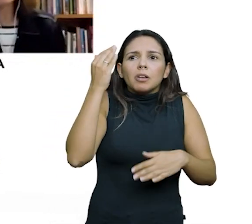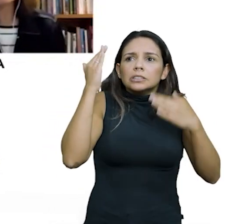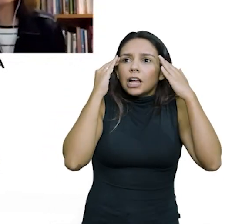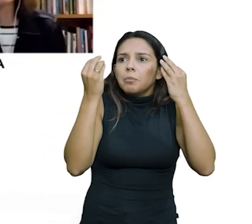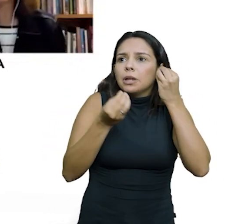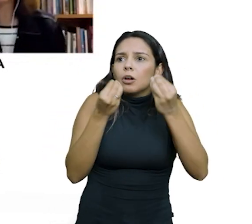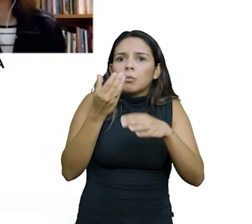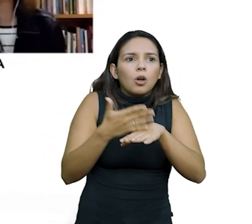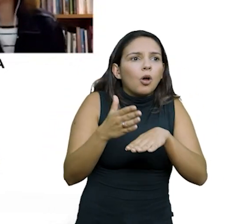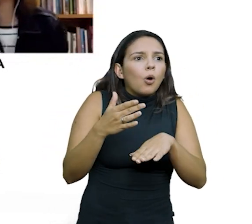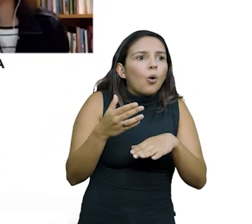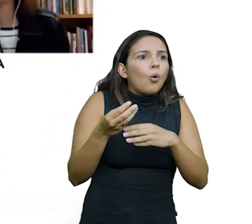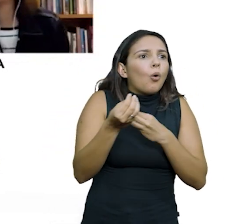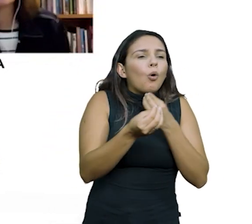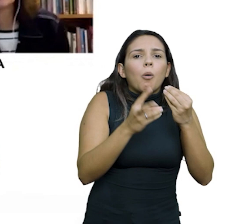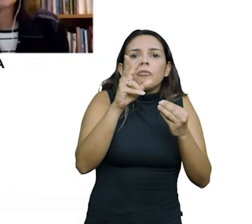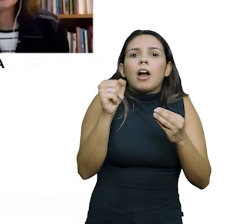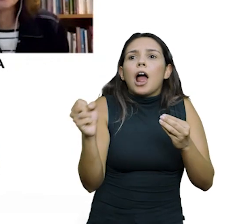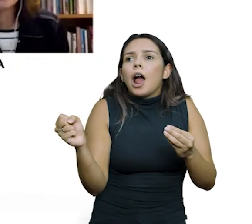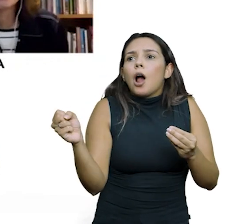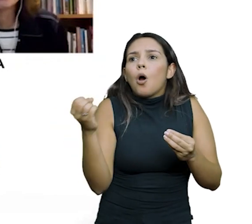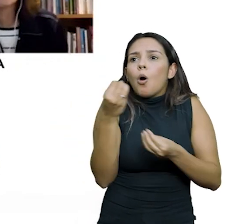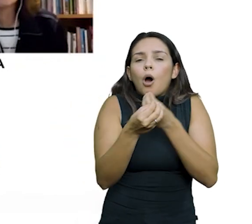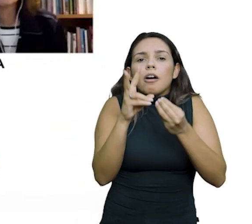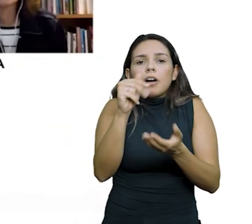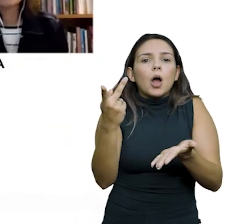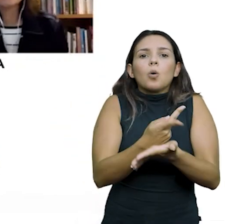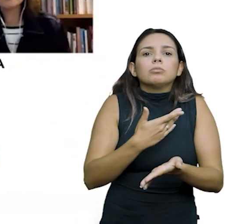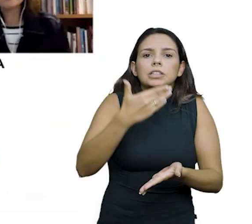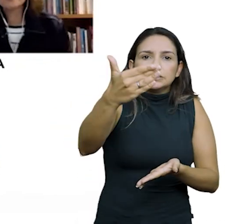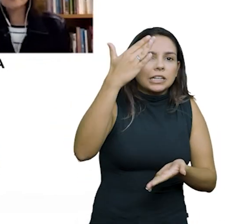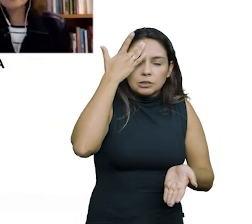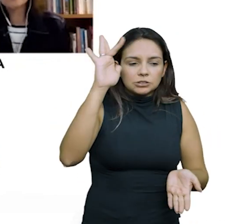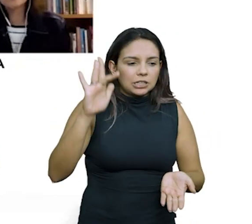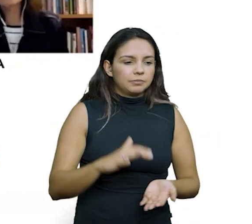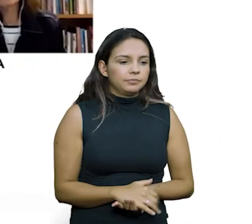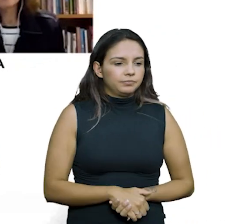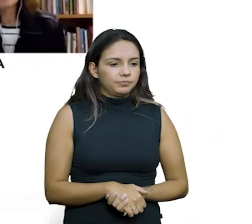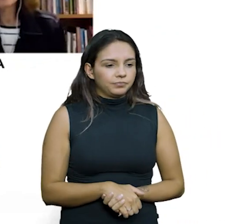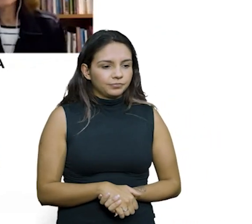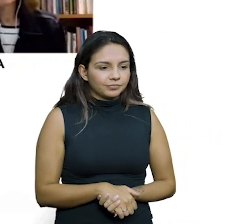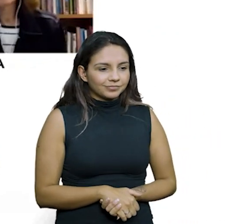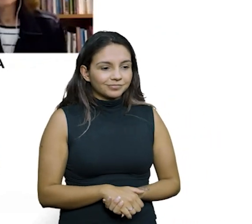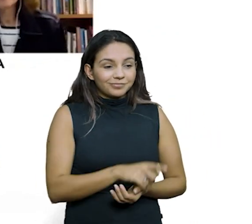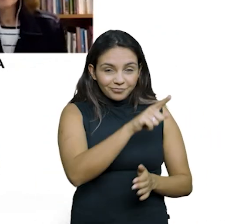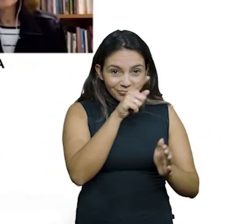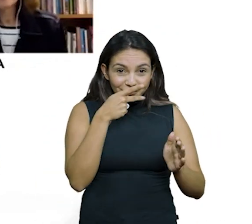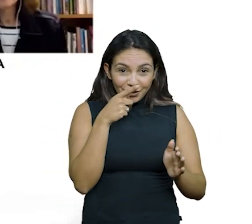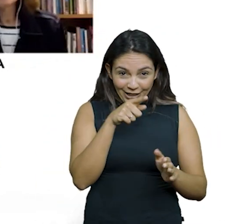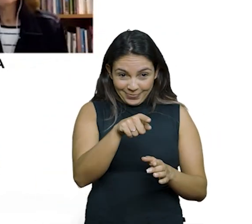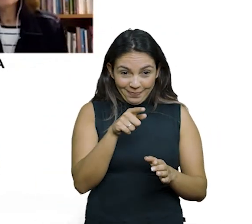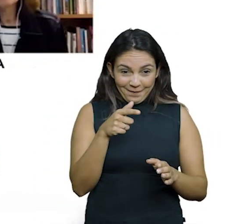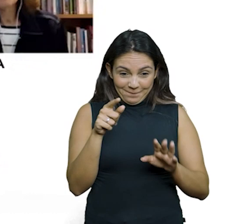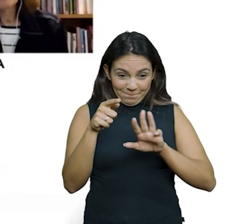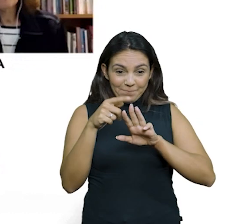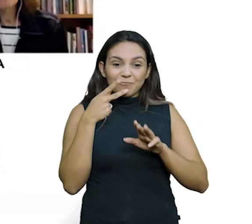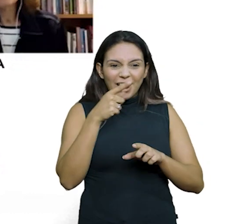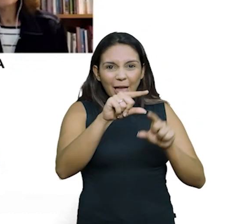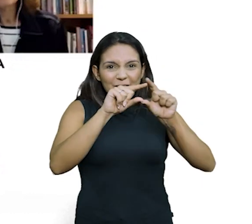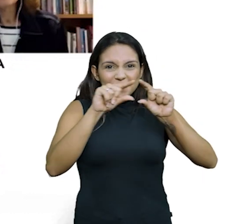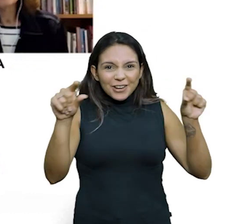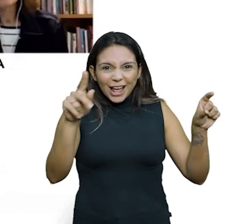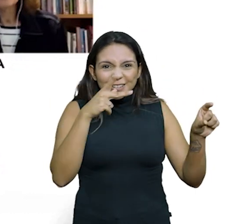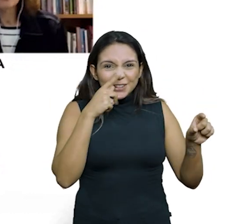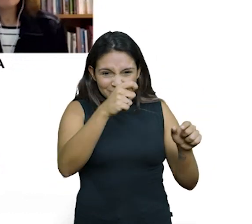a gente não tem a menor ideia de quando vai ser a estreia, né? Você tem que escrever isso, é bom, hein? Sem